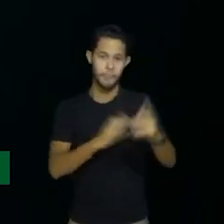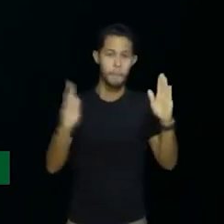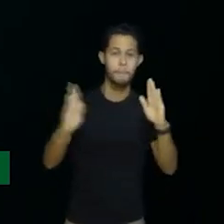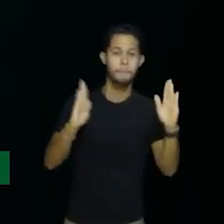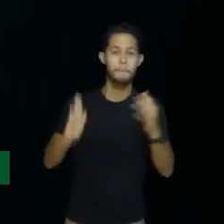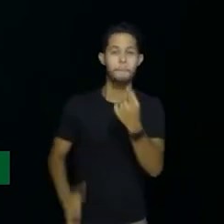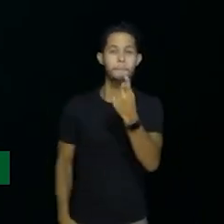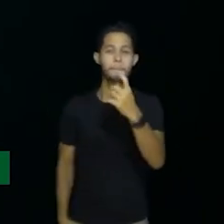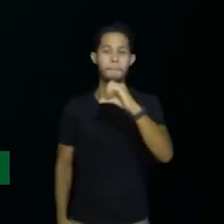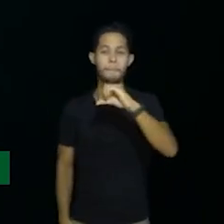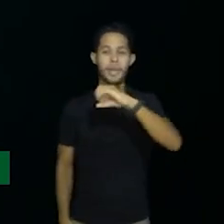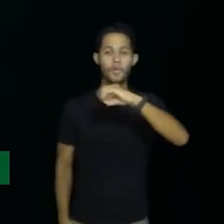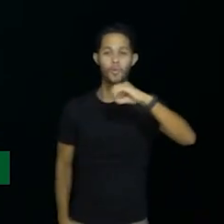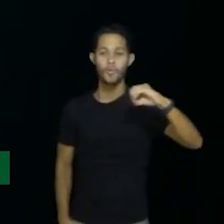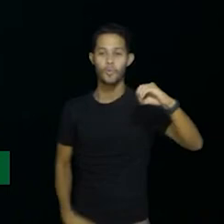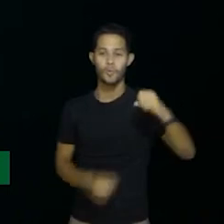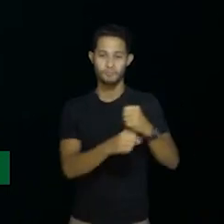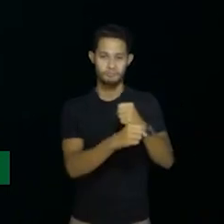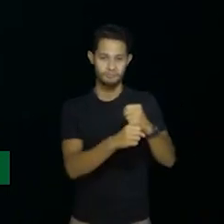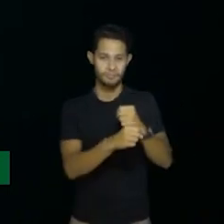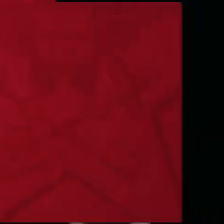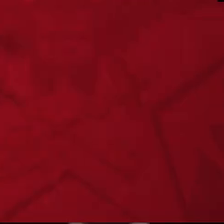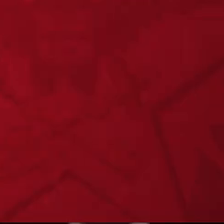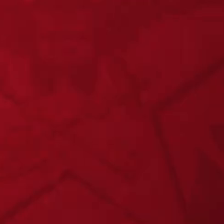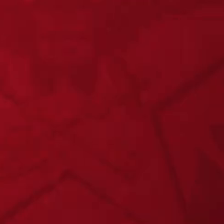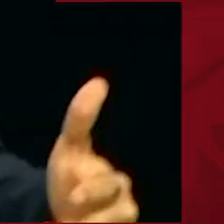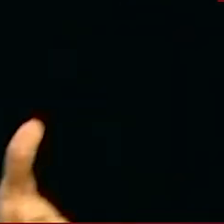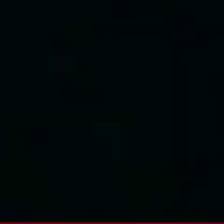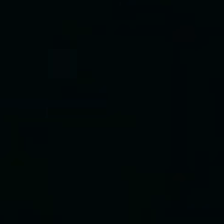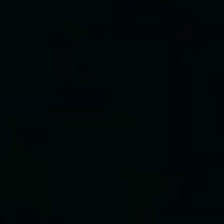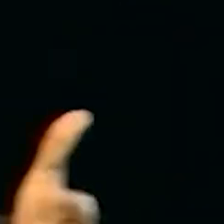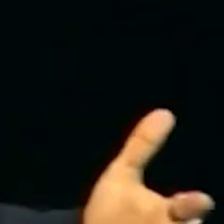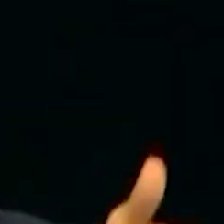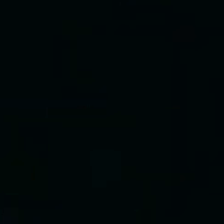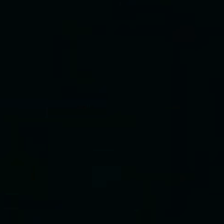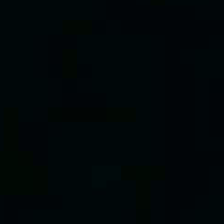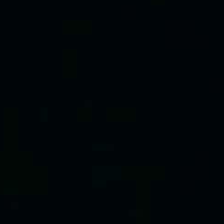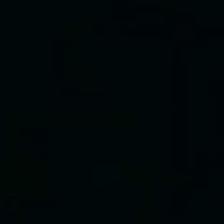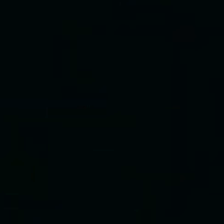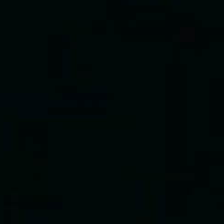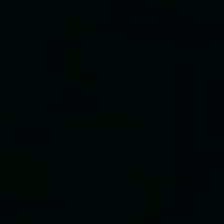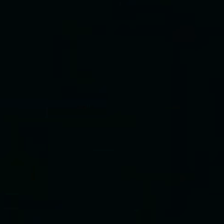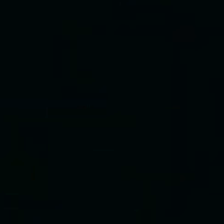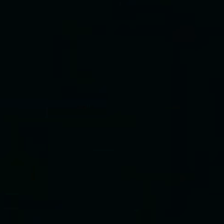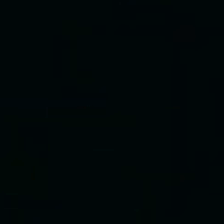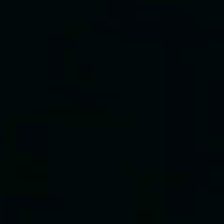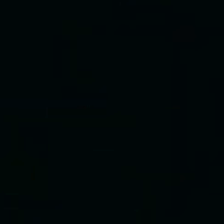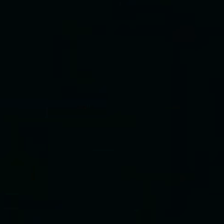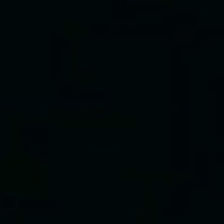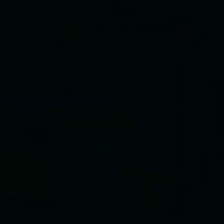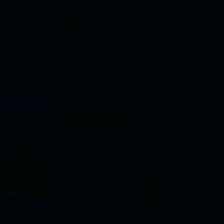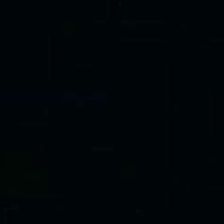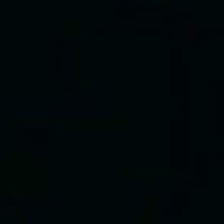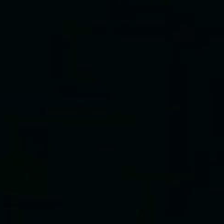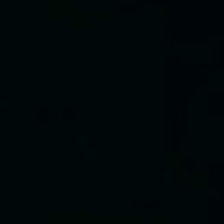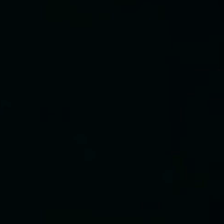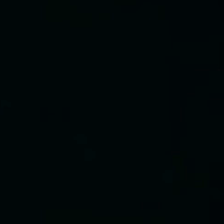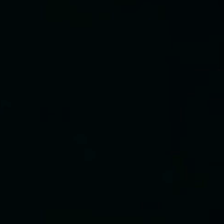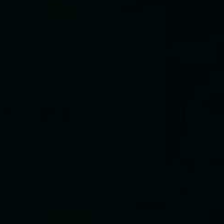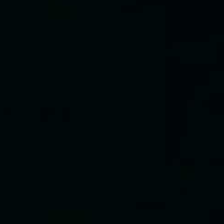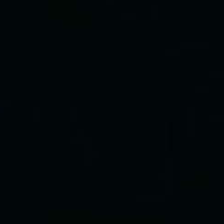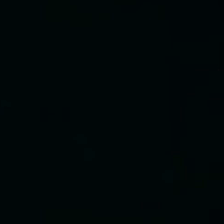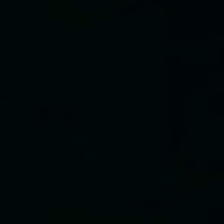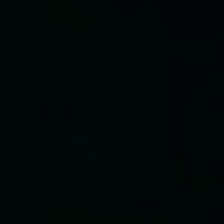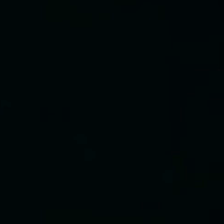1900, onde não se tinha a tecnologia que hoje se tem. A Associação Gabriel Costa Coelho, representada pelo presidente